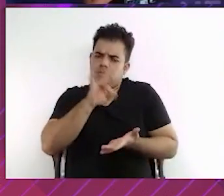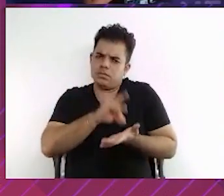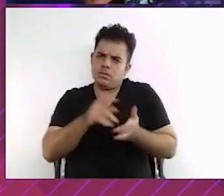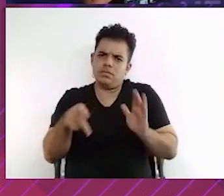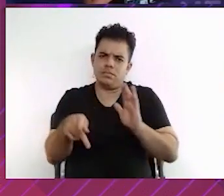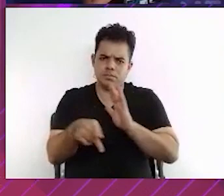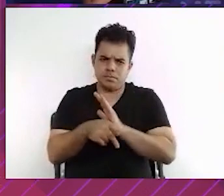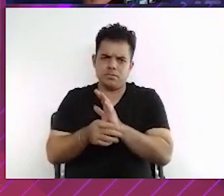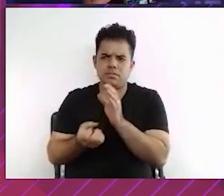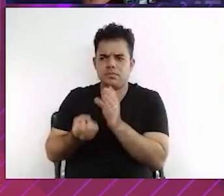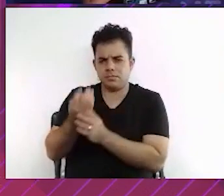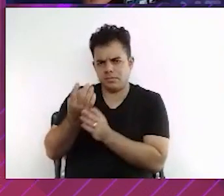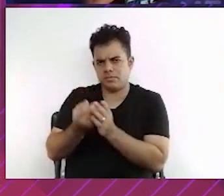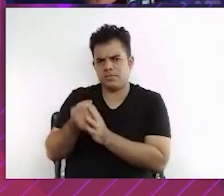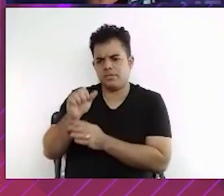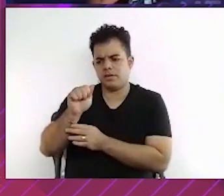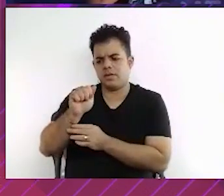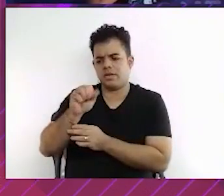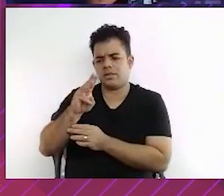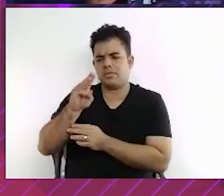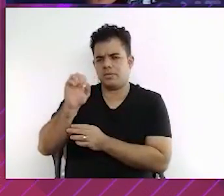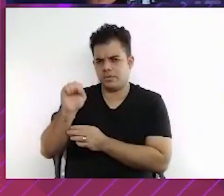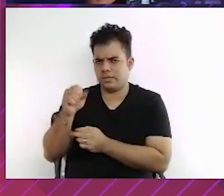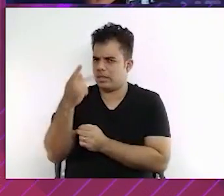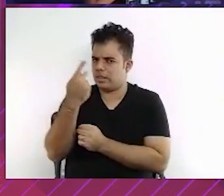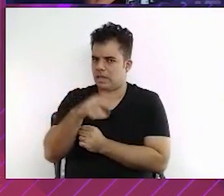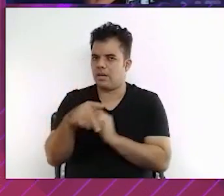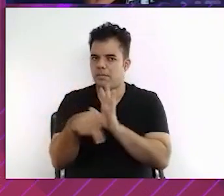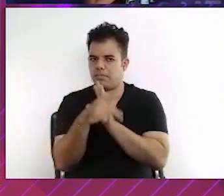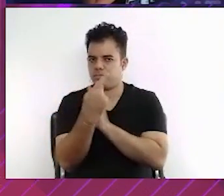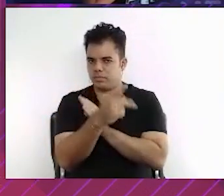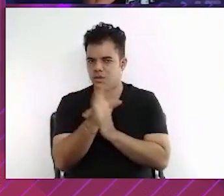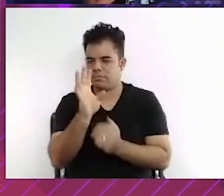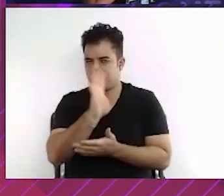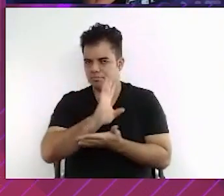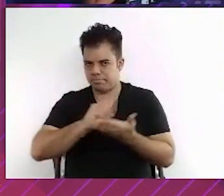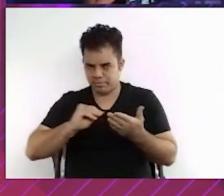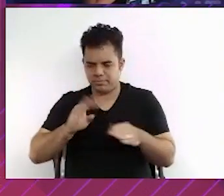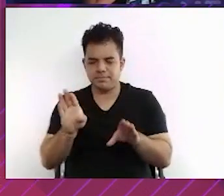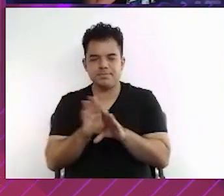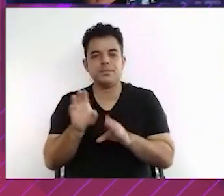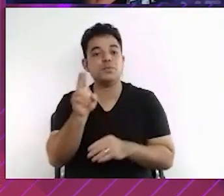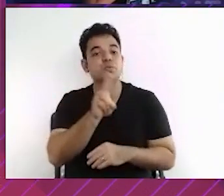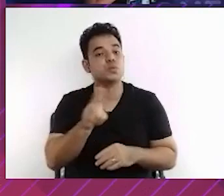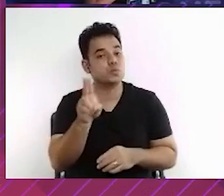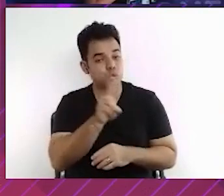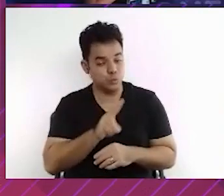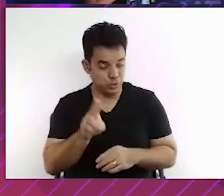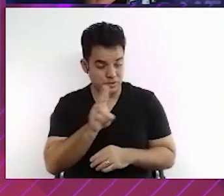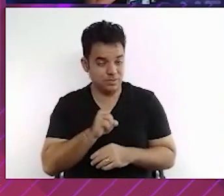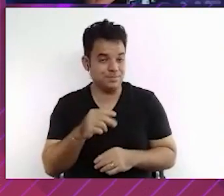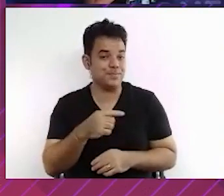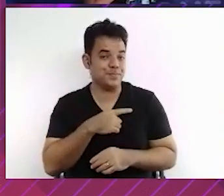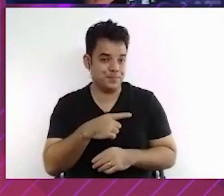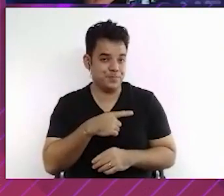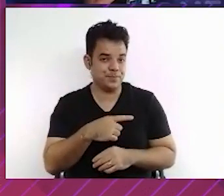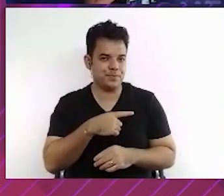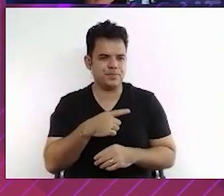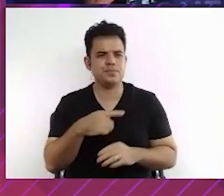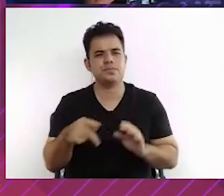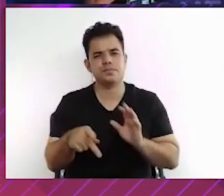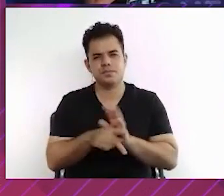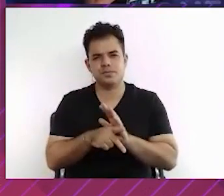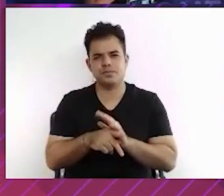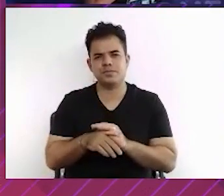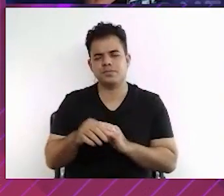da AWS mesmo, DPR. A gente estava utilizando jobs do